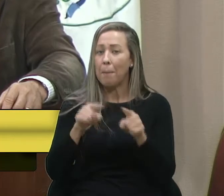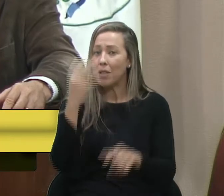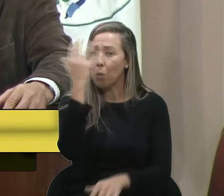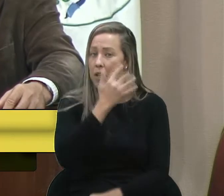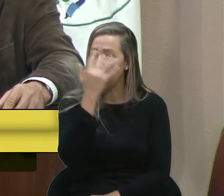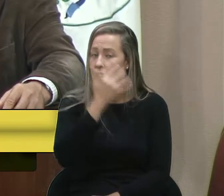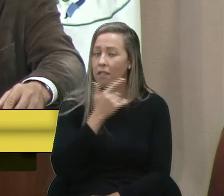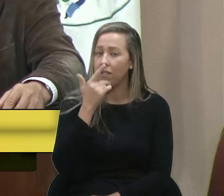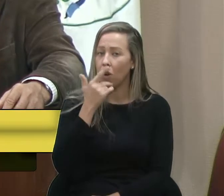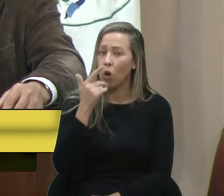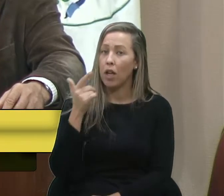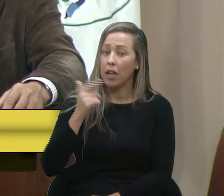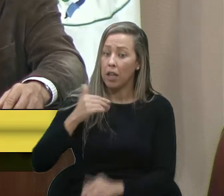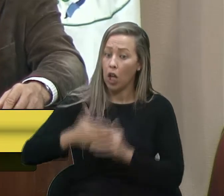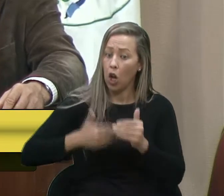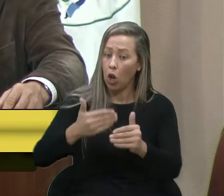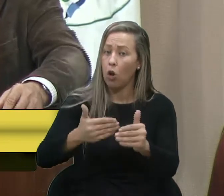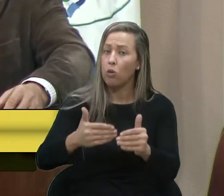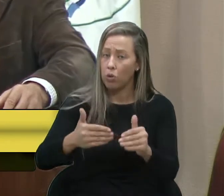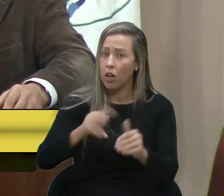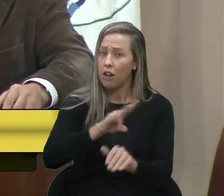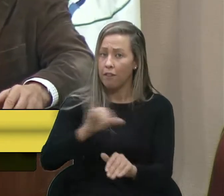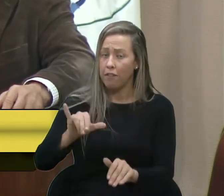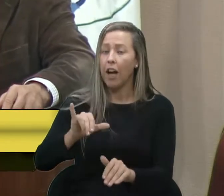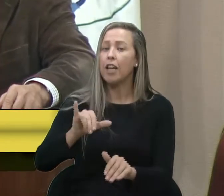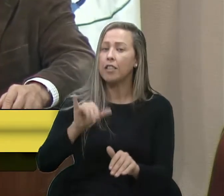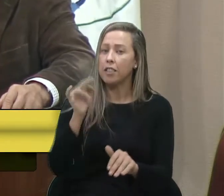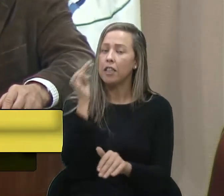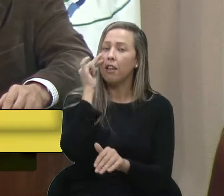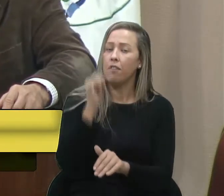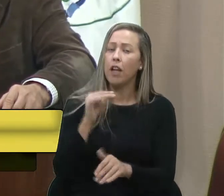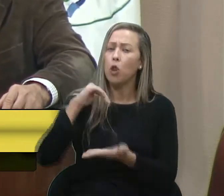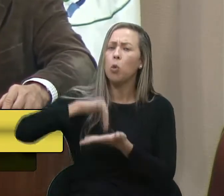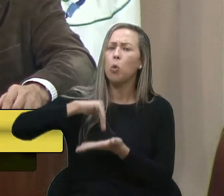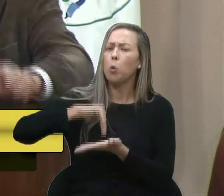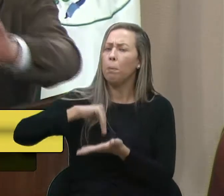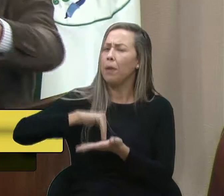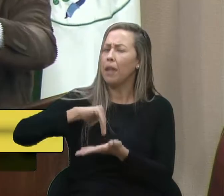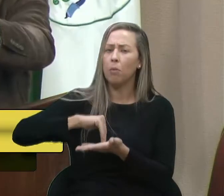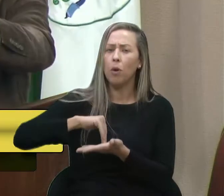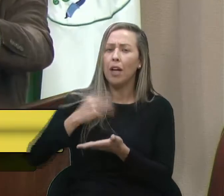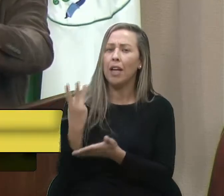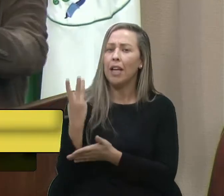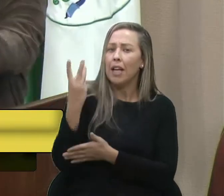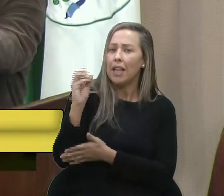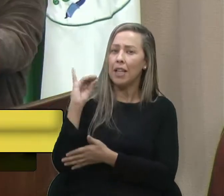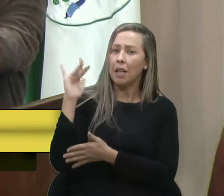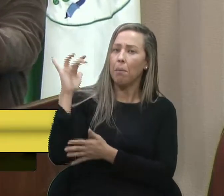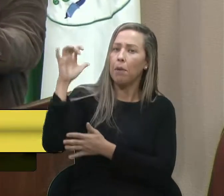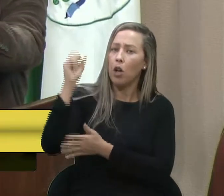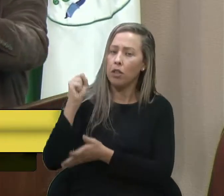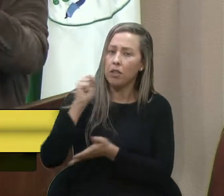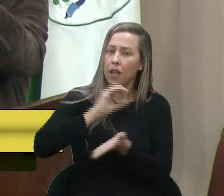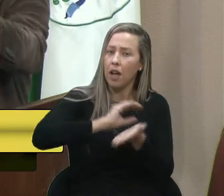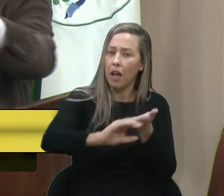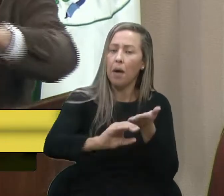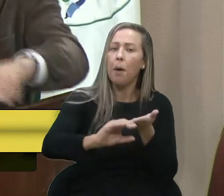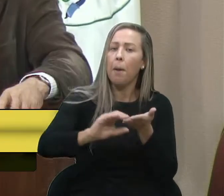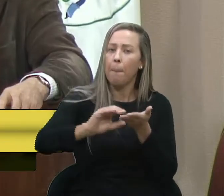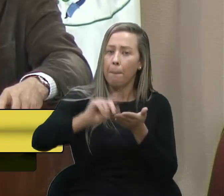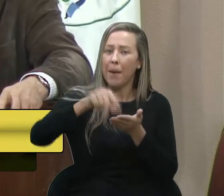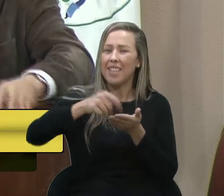que logo, logo vai ver a possibilidade de, no mínimo, colegas, 30 milhões de reais para poder